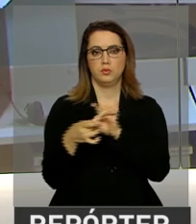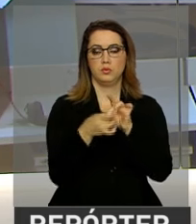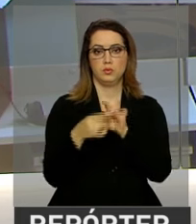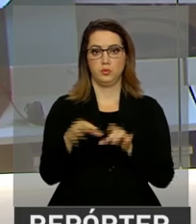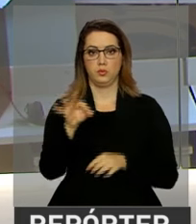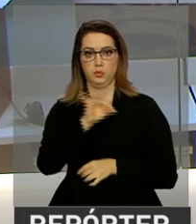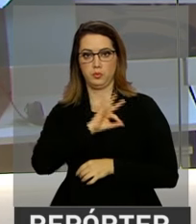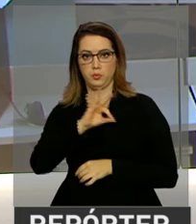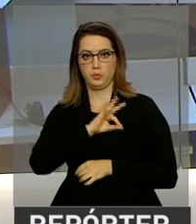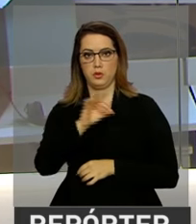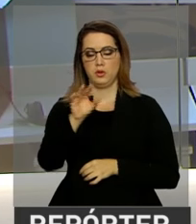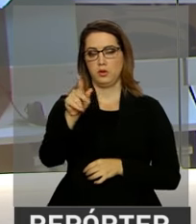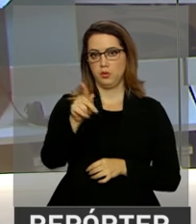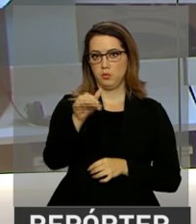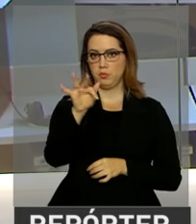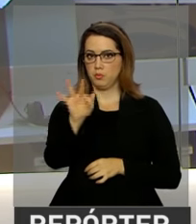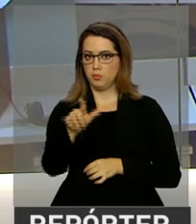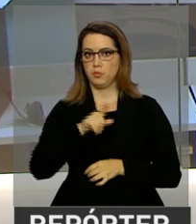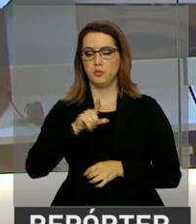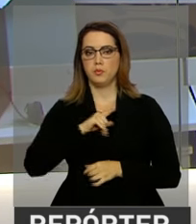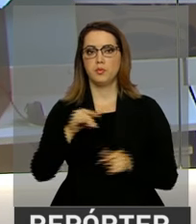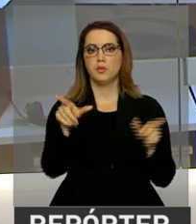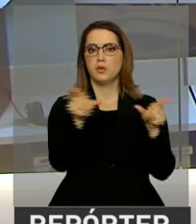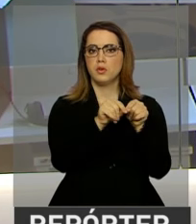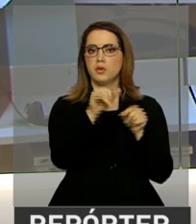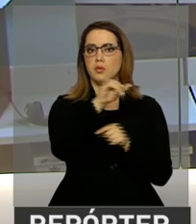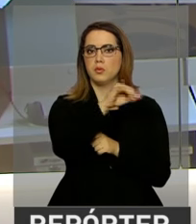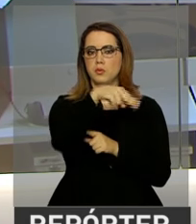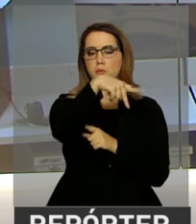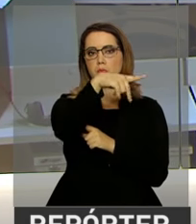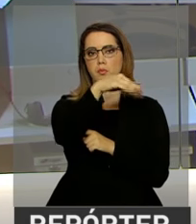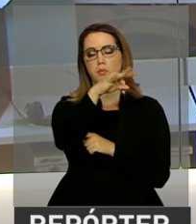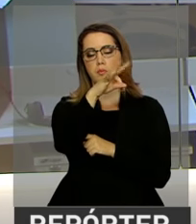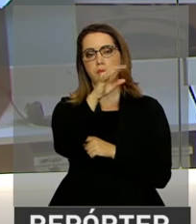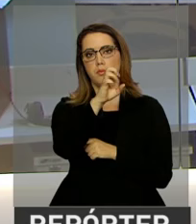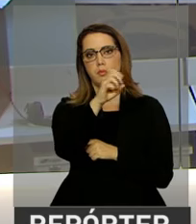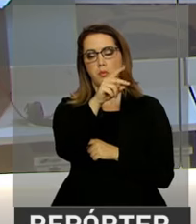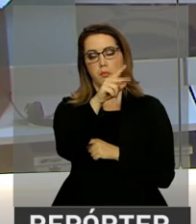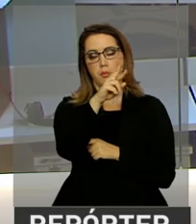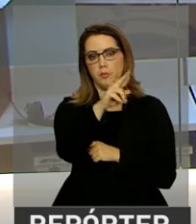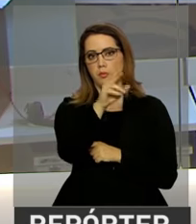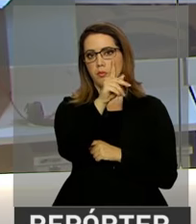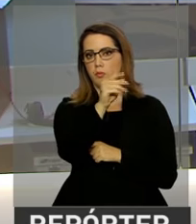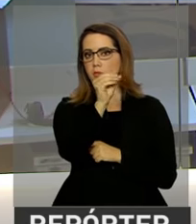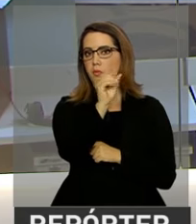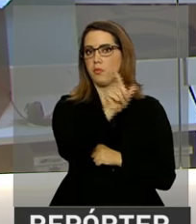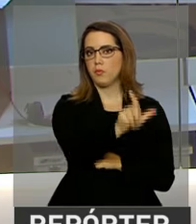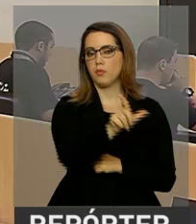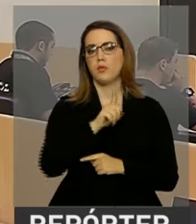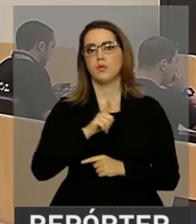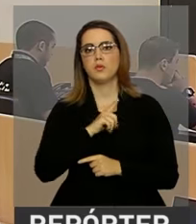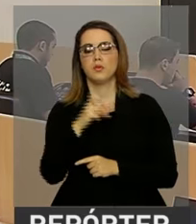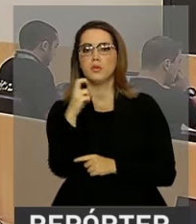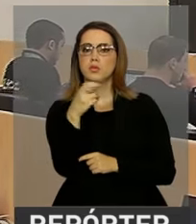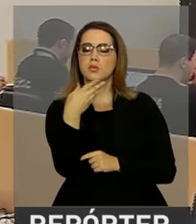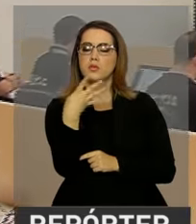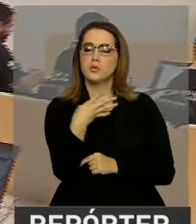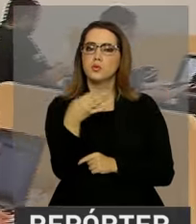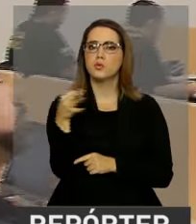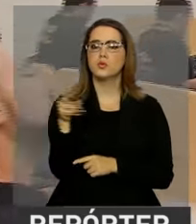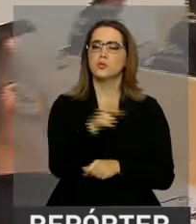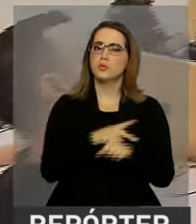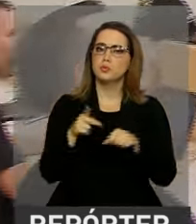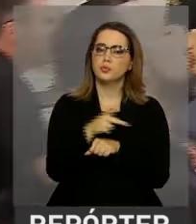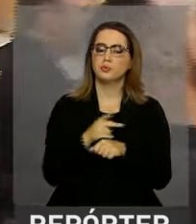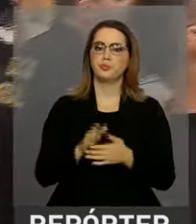da Polícia Federal, e a Interpol, por meio dos comandos de inteligência de 54 países. O Centro de